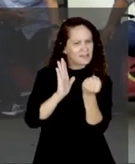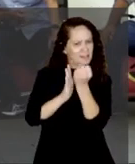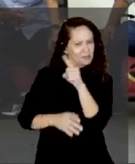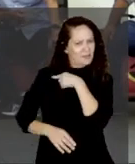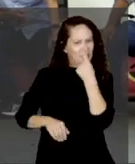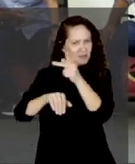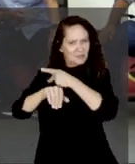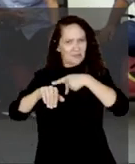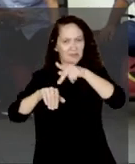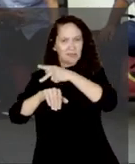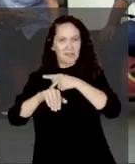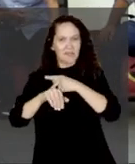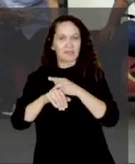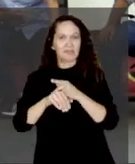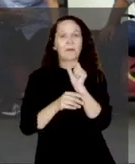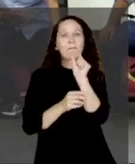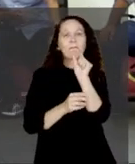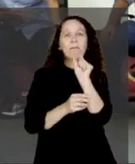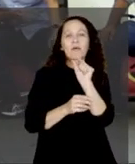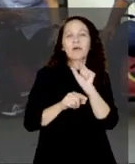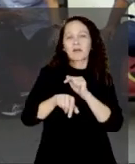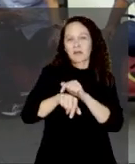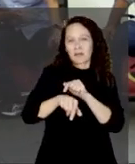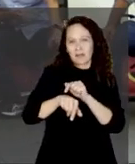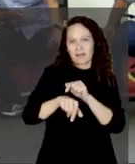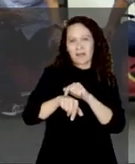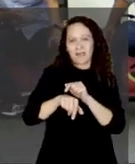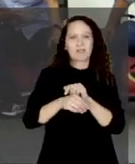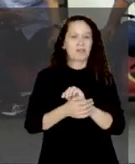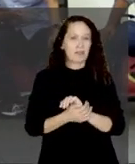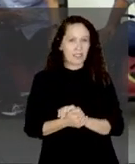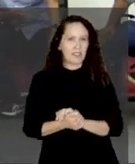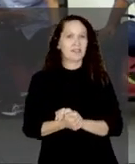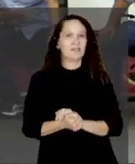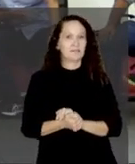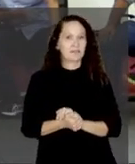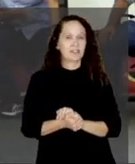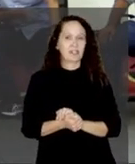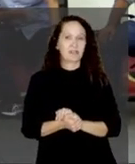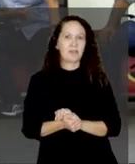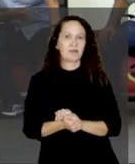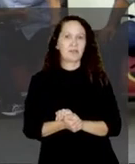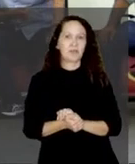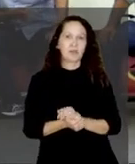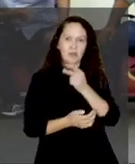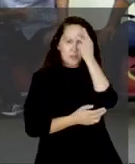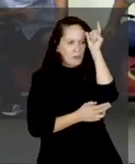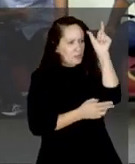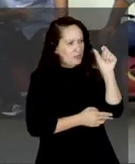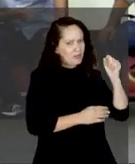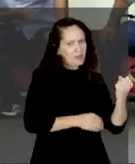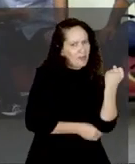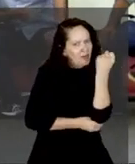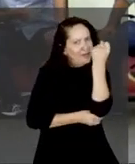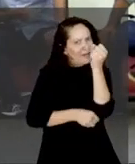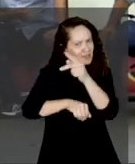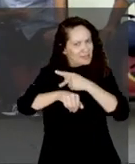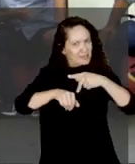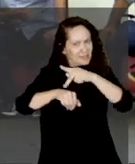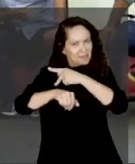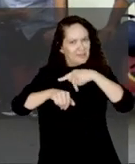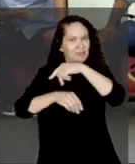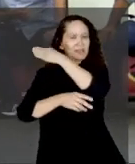porque a Marinha poderia não ficar satisfeita com a estátua de um